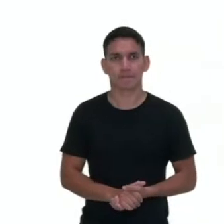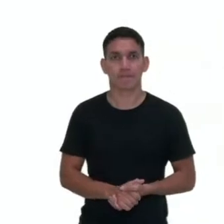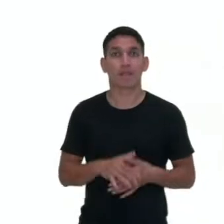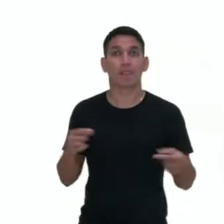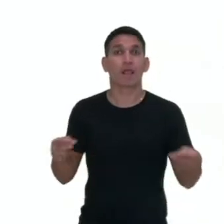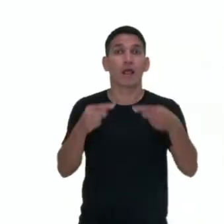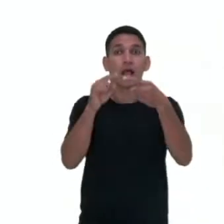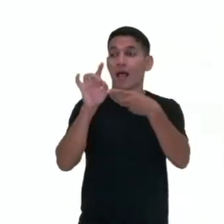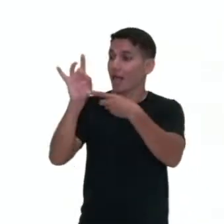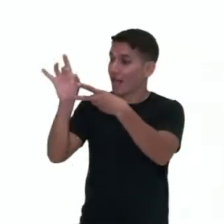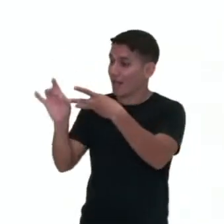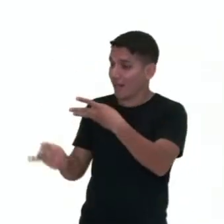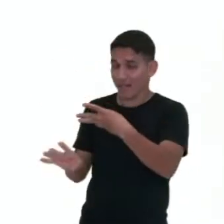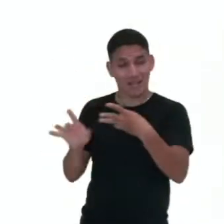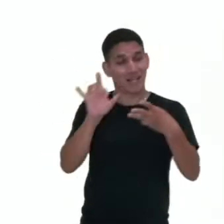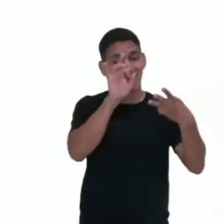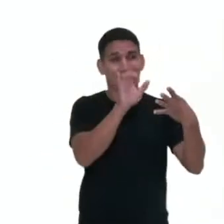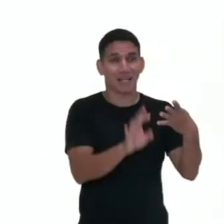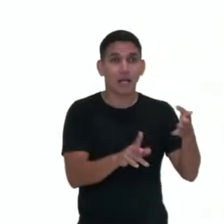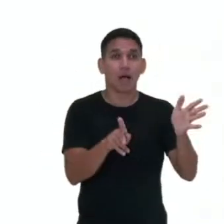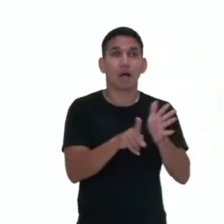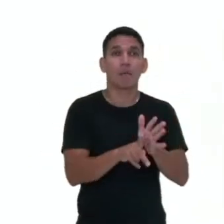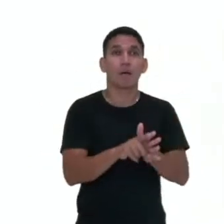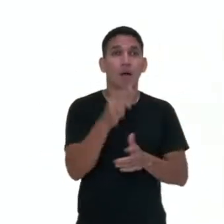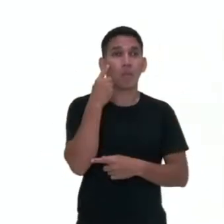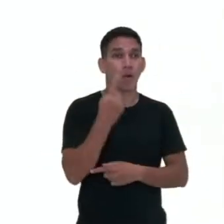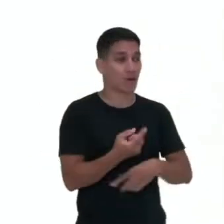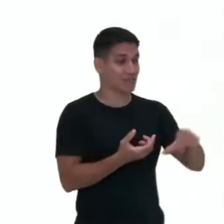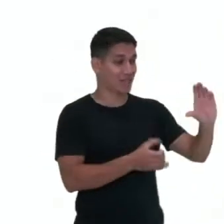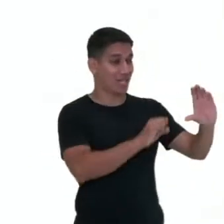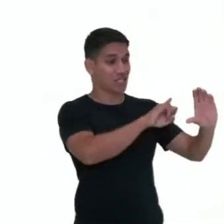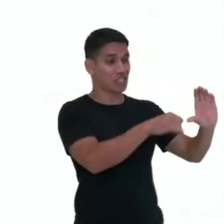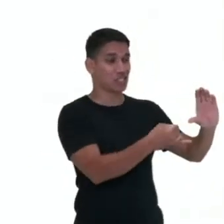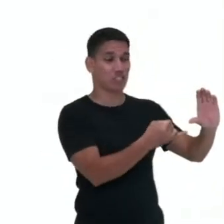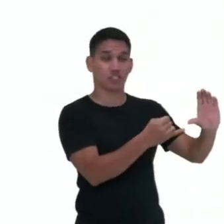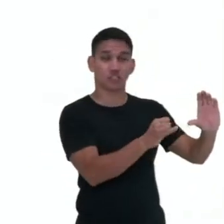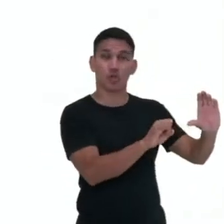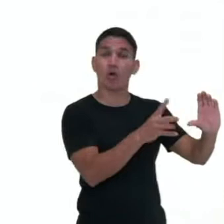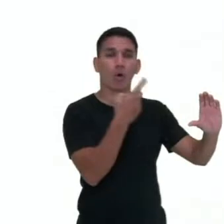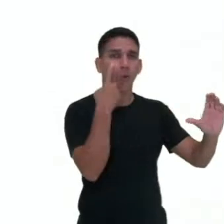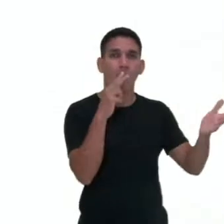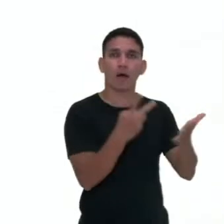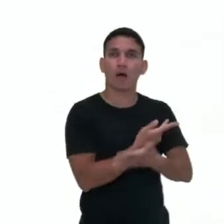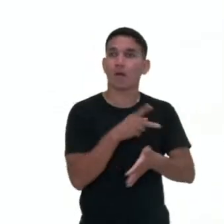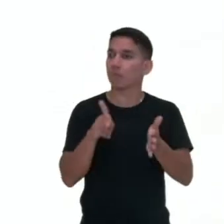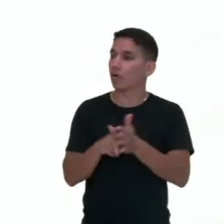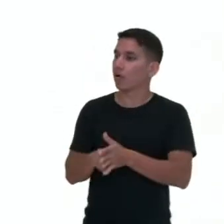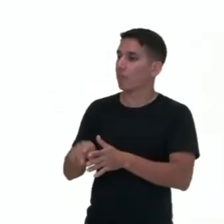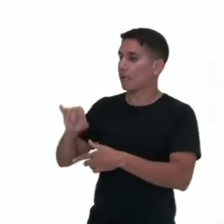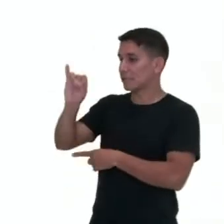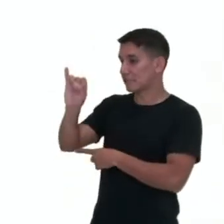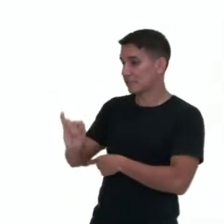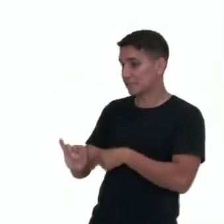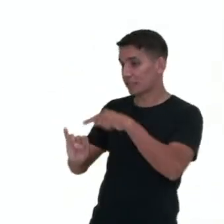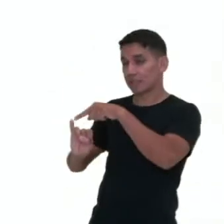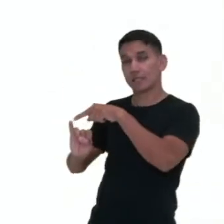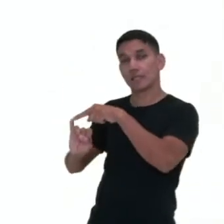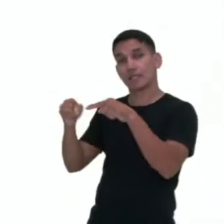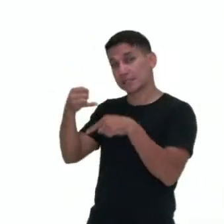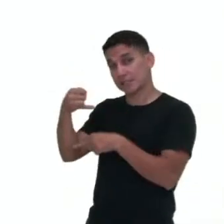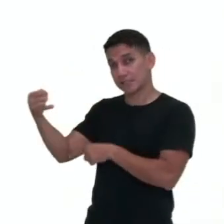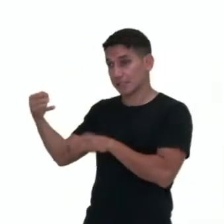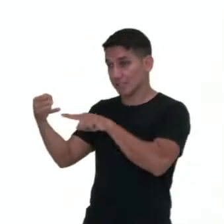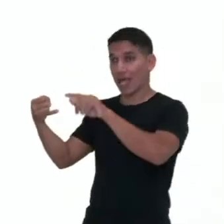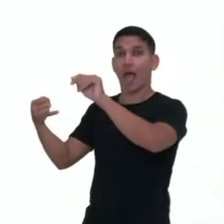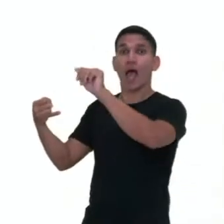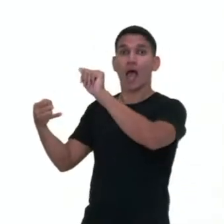que cada elemento C e J é a soma dos produtos dos elementos da linha I, da linha I de